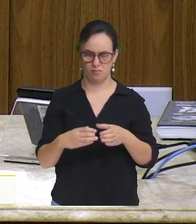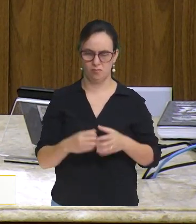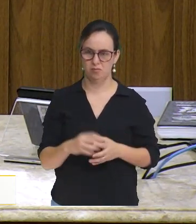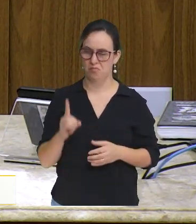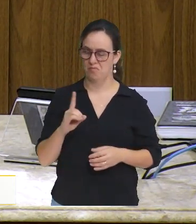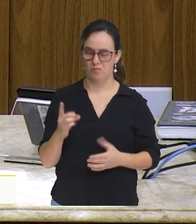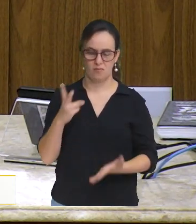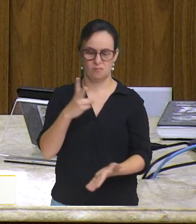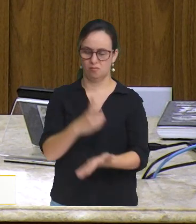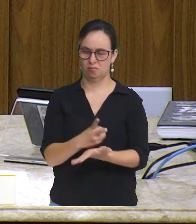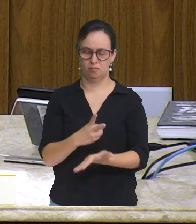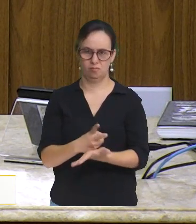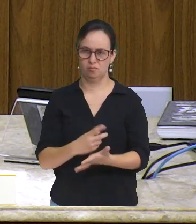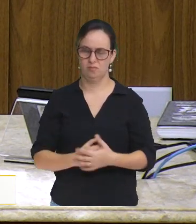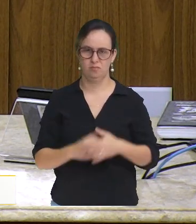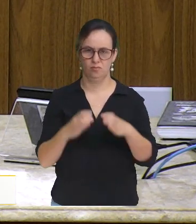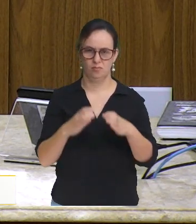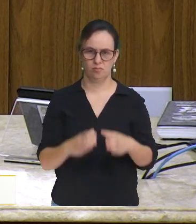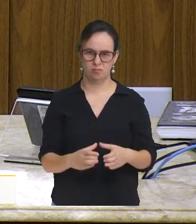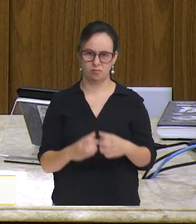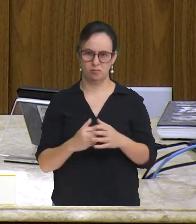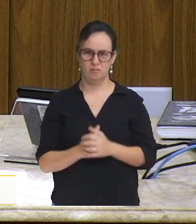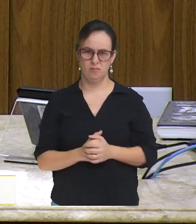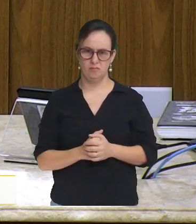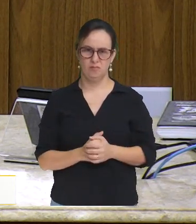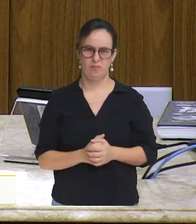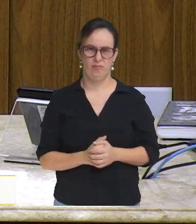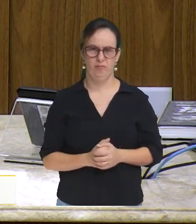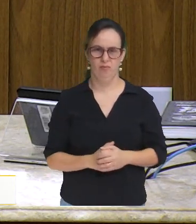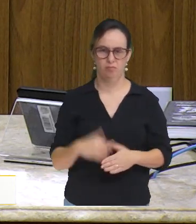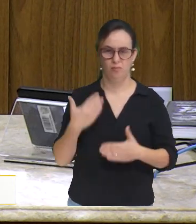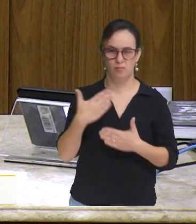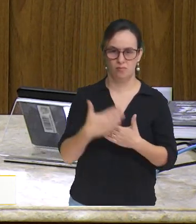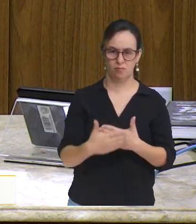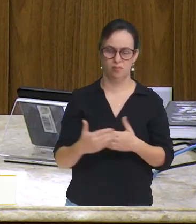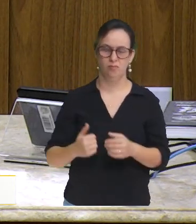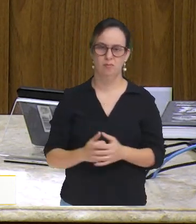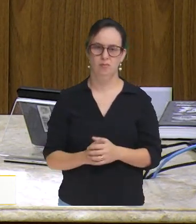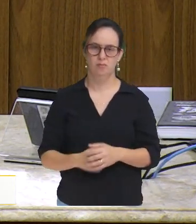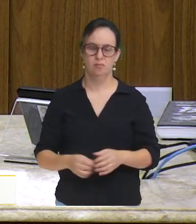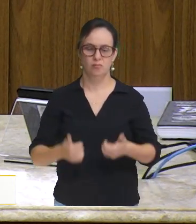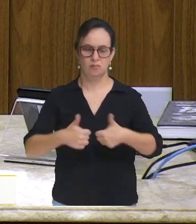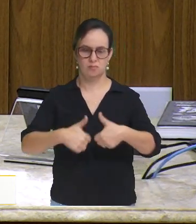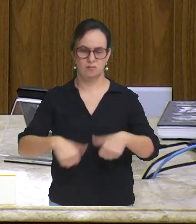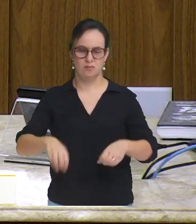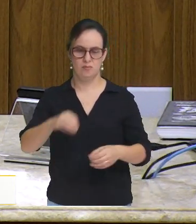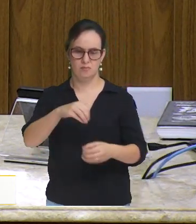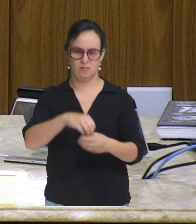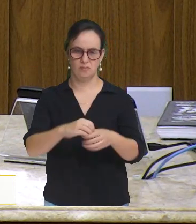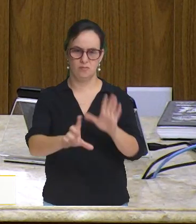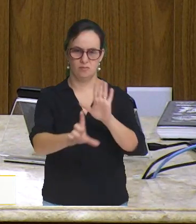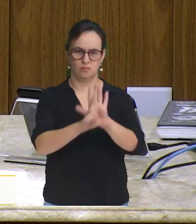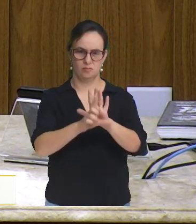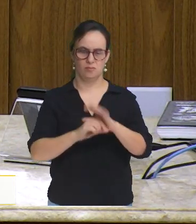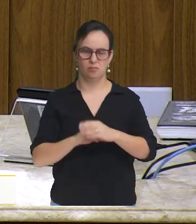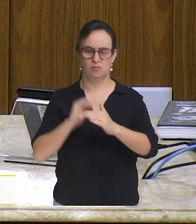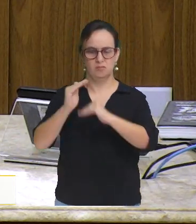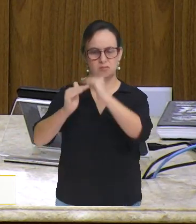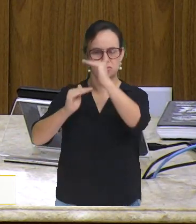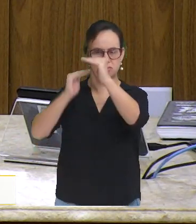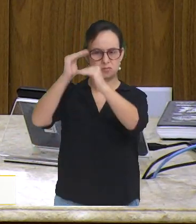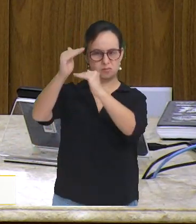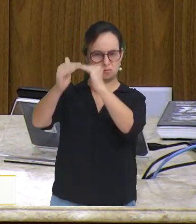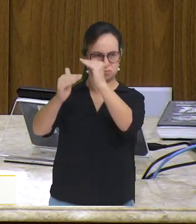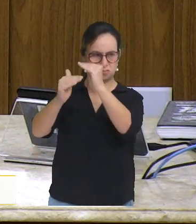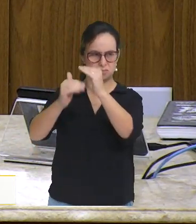projeto de lei. Então, diante da regularidade, da necessidade também de se desenvolver aquela região,